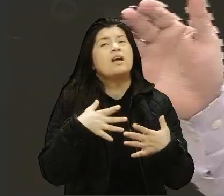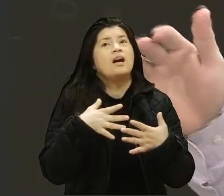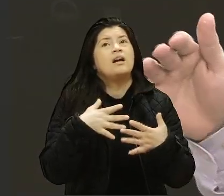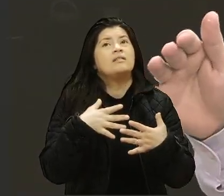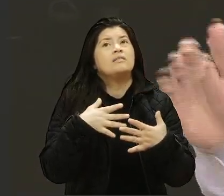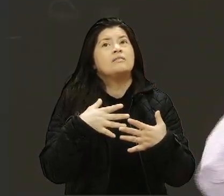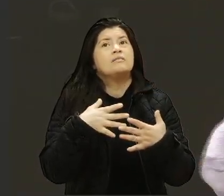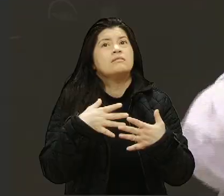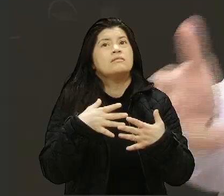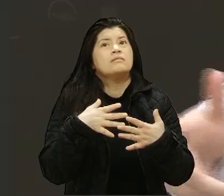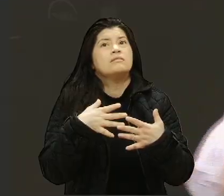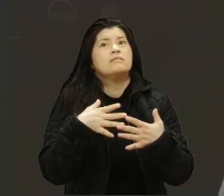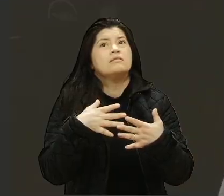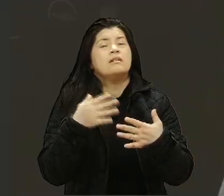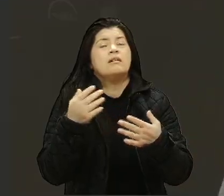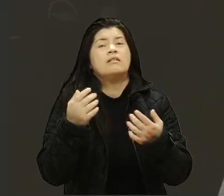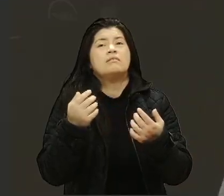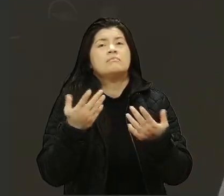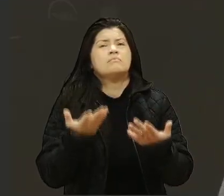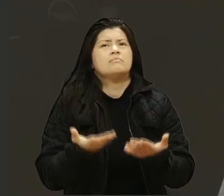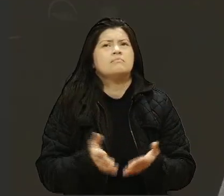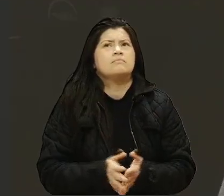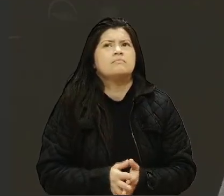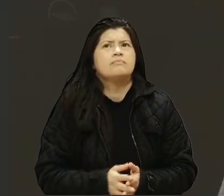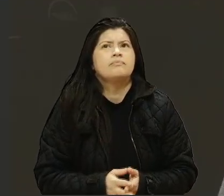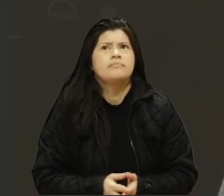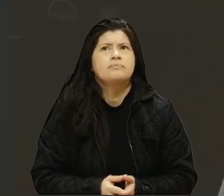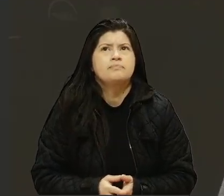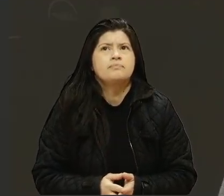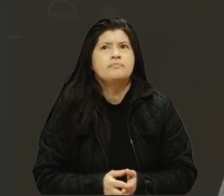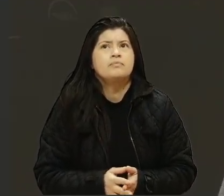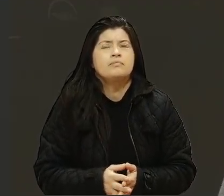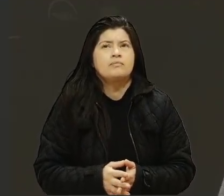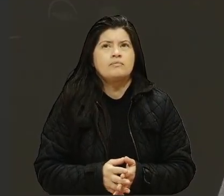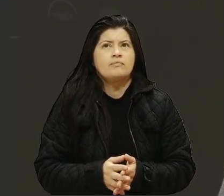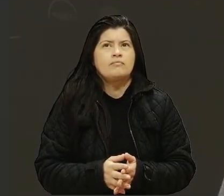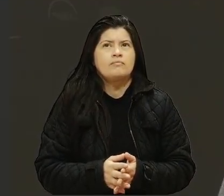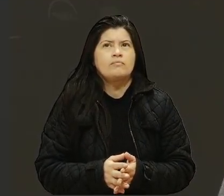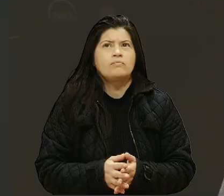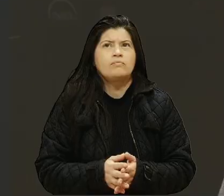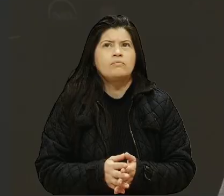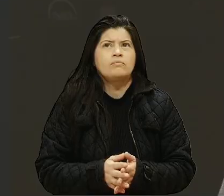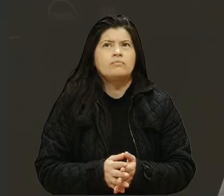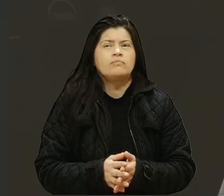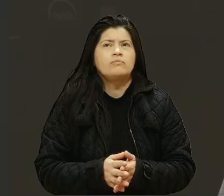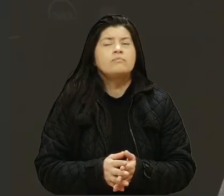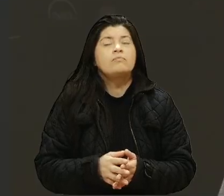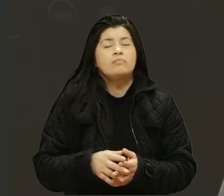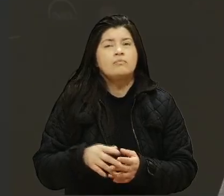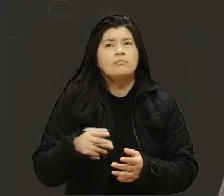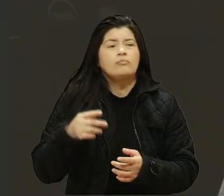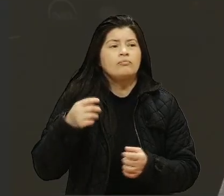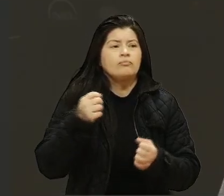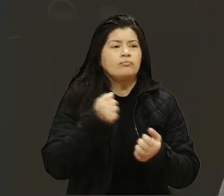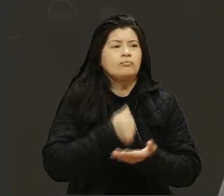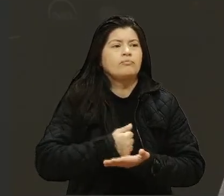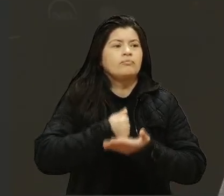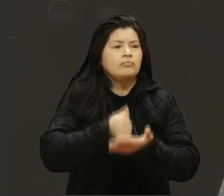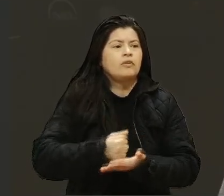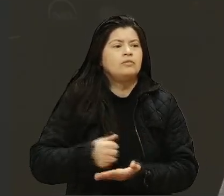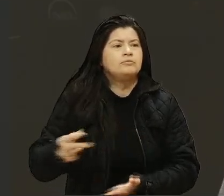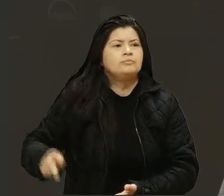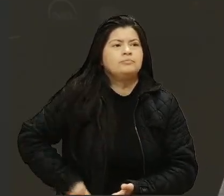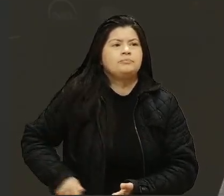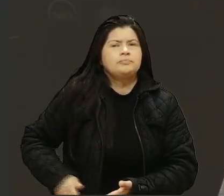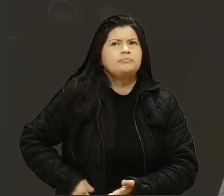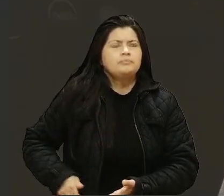responde pelas atitudes desse preposto. E o assessor é do vereador Iago, ele assumiu, não é da vereadora Daiane, e para mim o fato determinado é ele